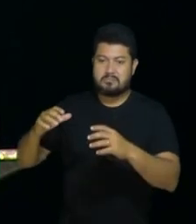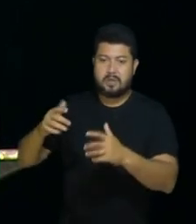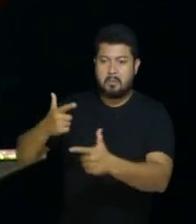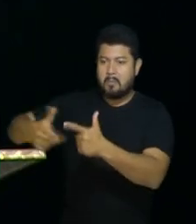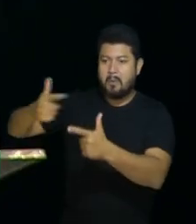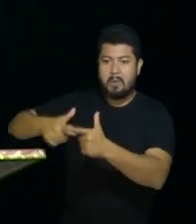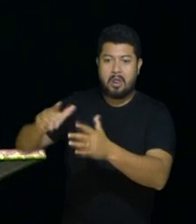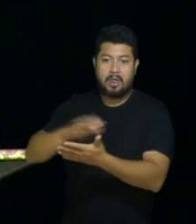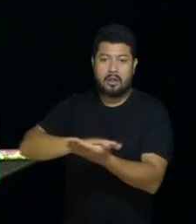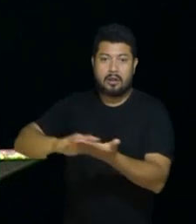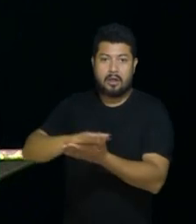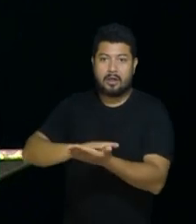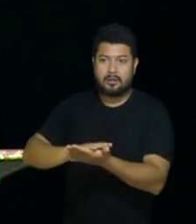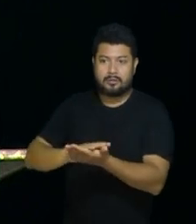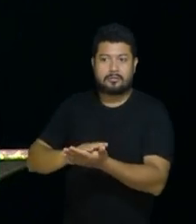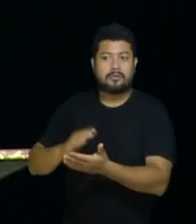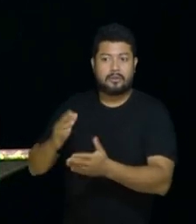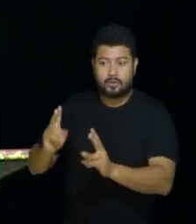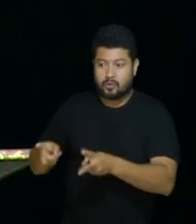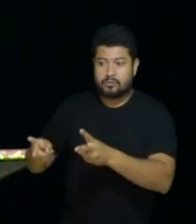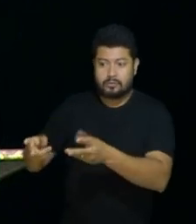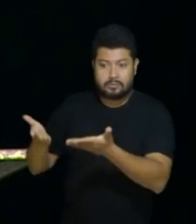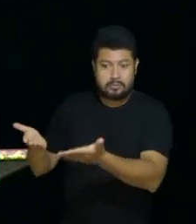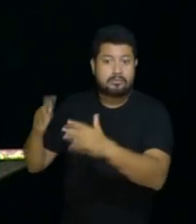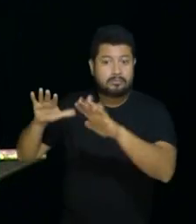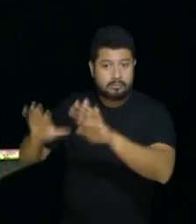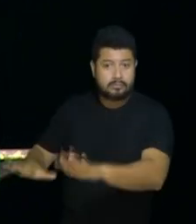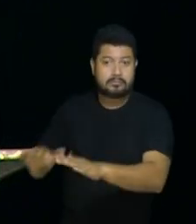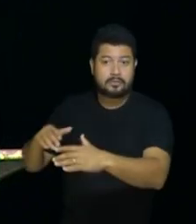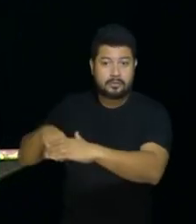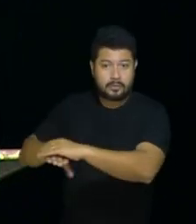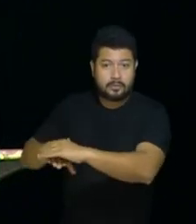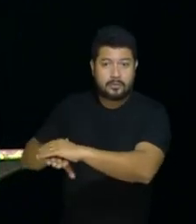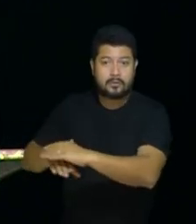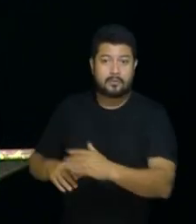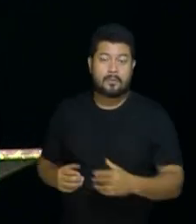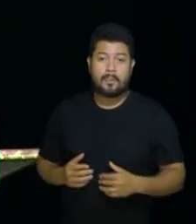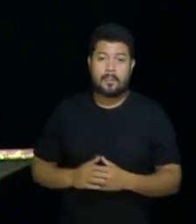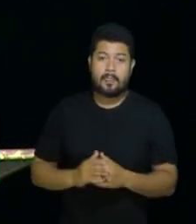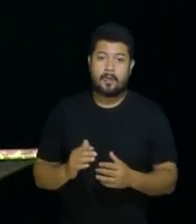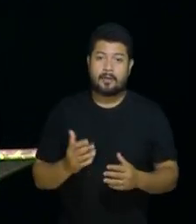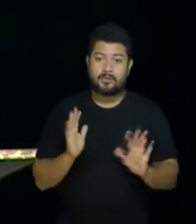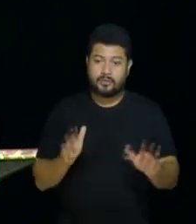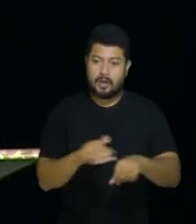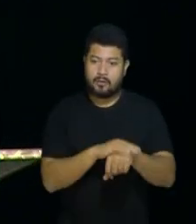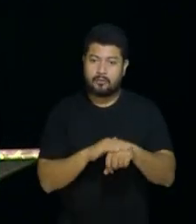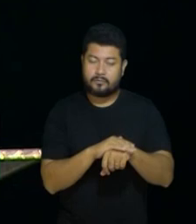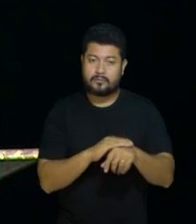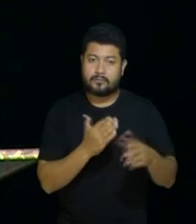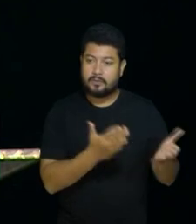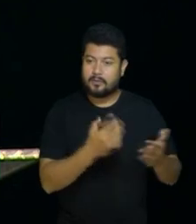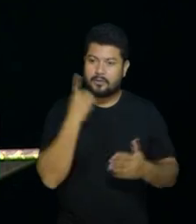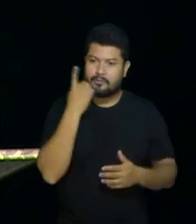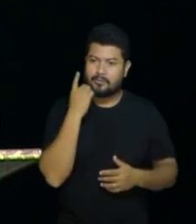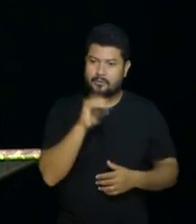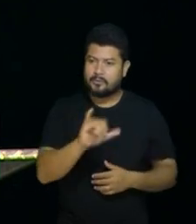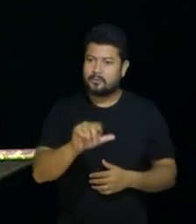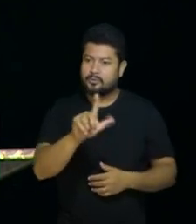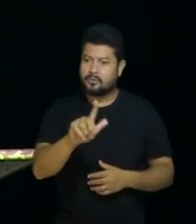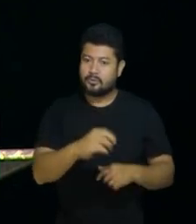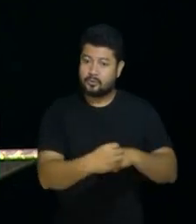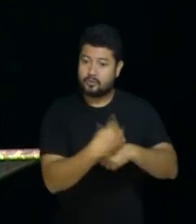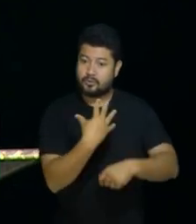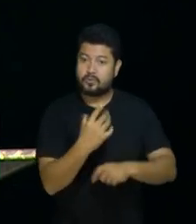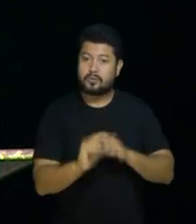fique acumulando. E hoje nós em conversamos com alguns deputados, o deputado Júlio deu uma sugestão de